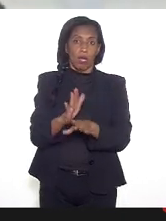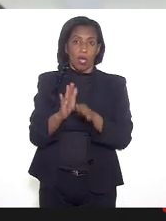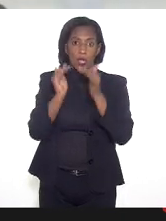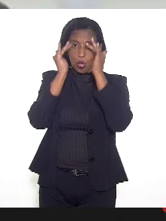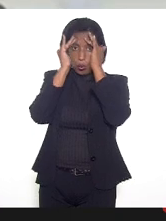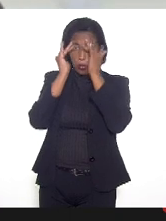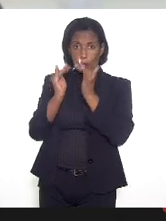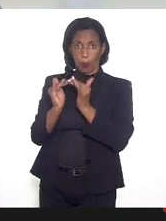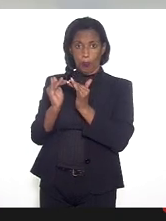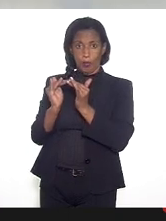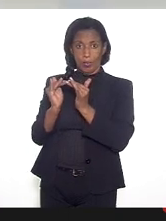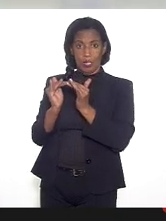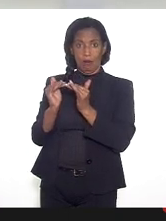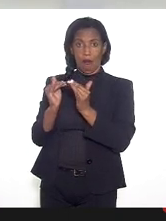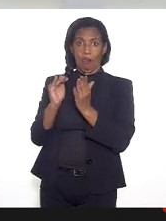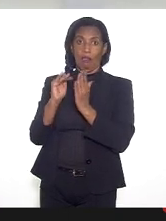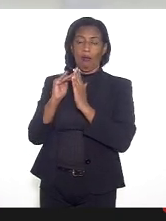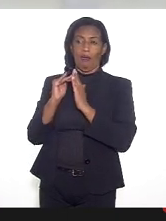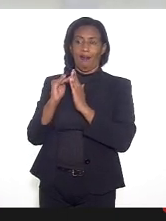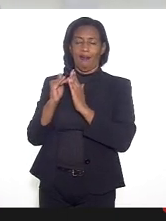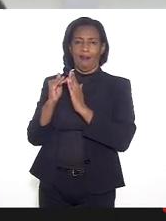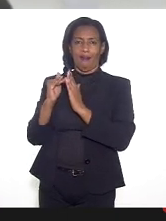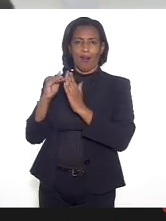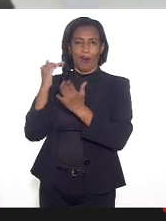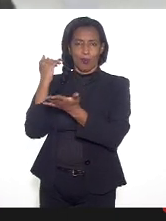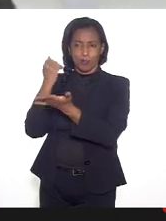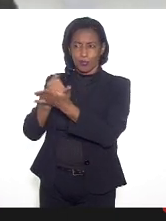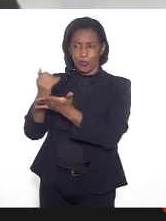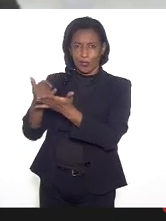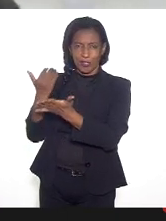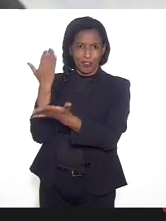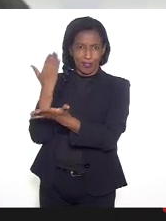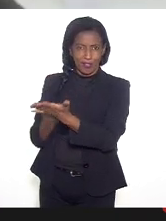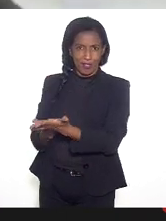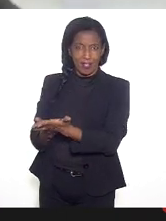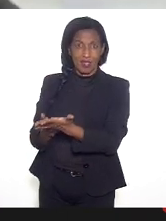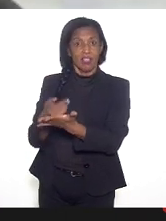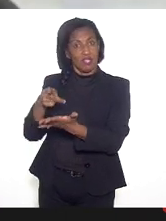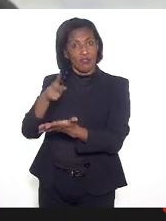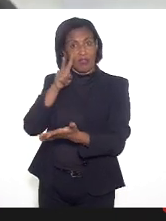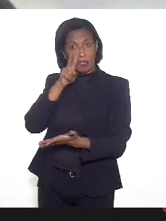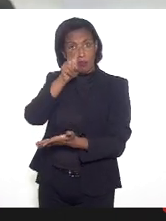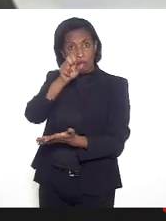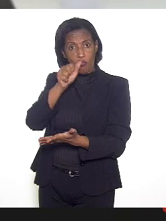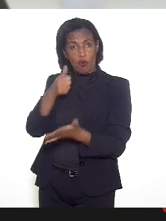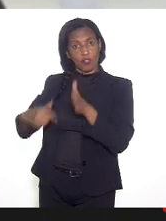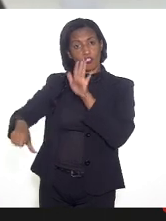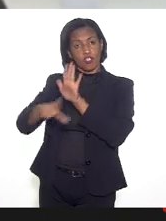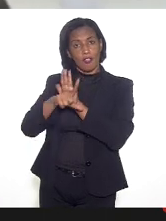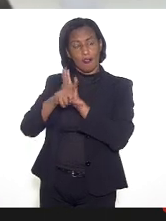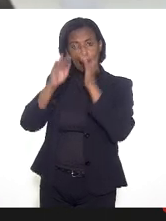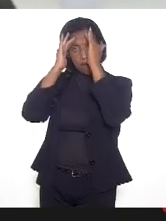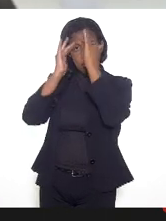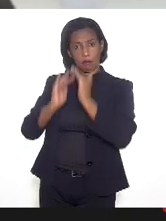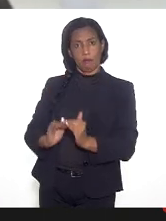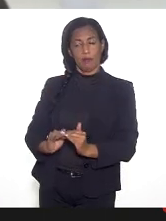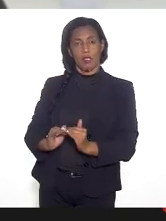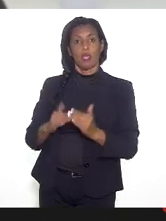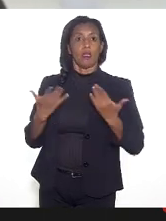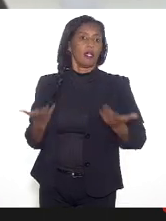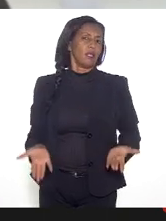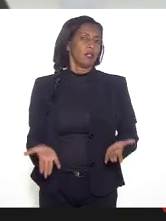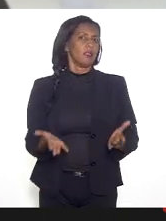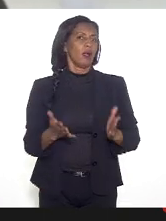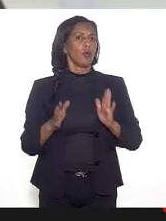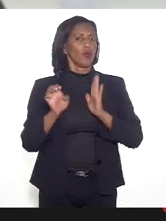a palavra do que acordou perante a este plenário, que faça por força de lei. Então, antes do edital, eu tenho convicção